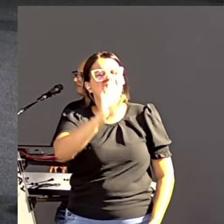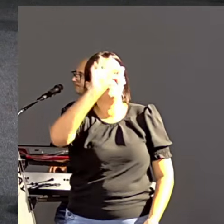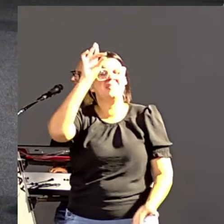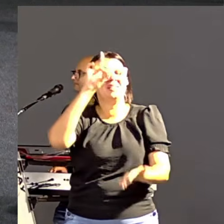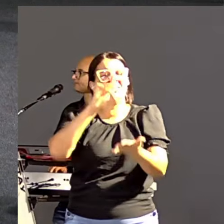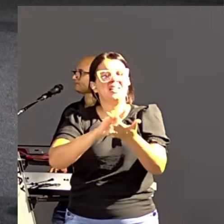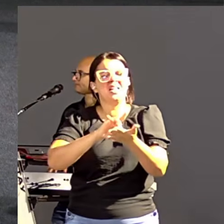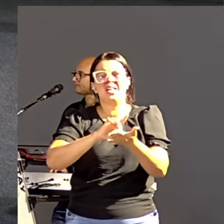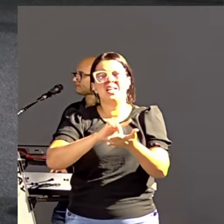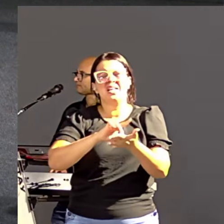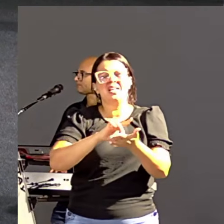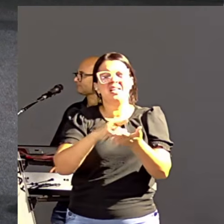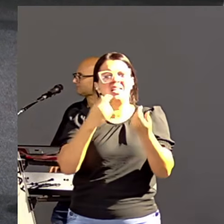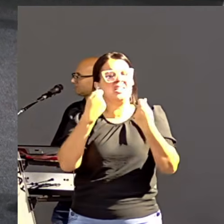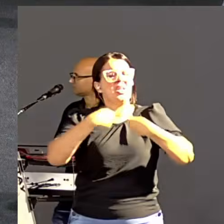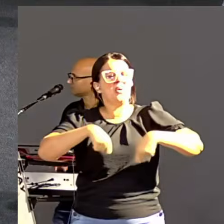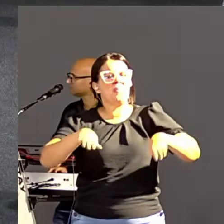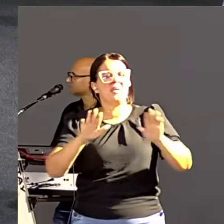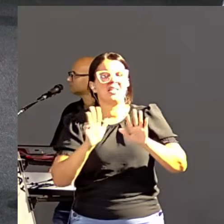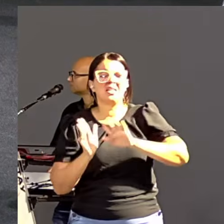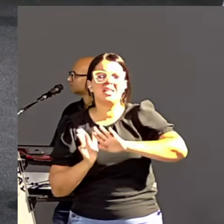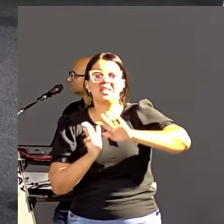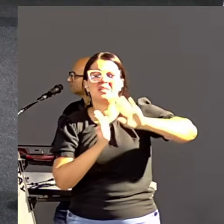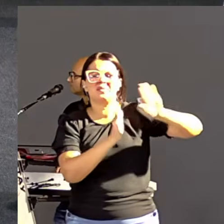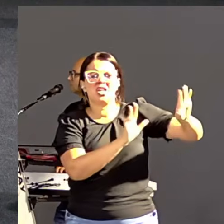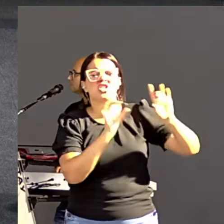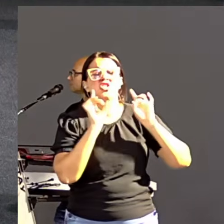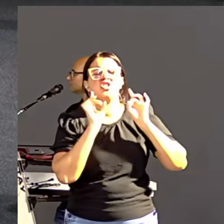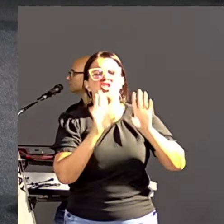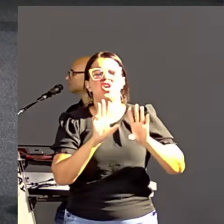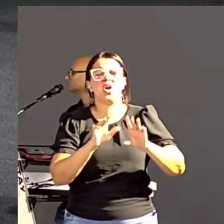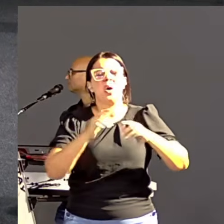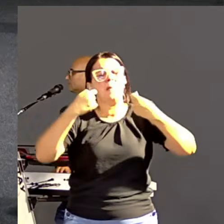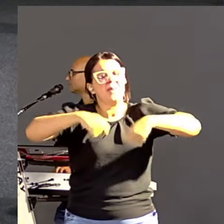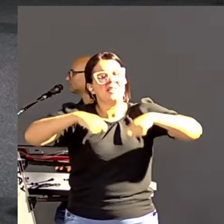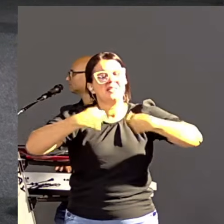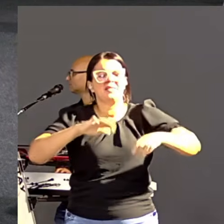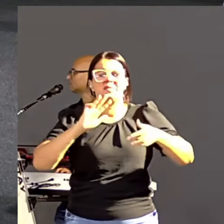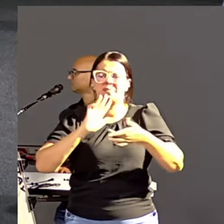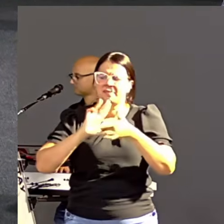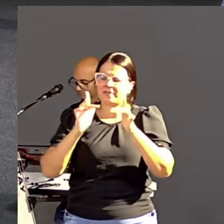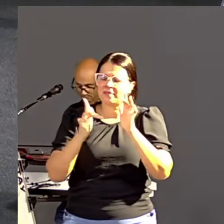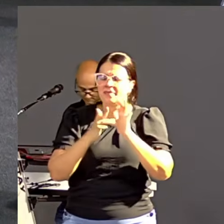que não depende do ser humano, só depende de Jesus.